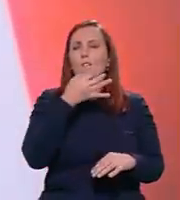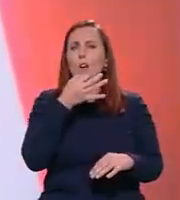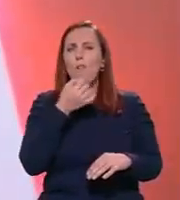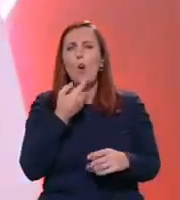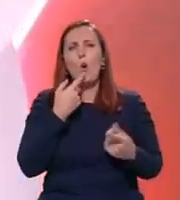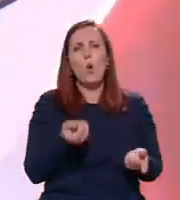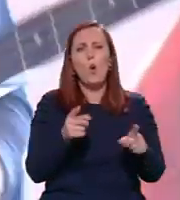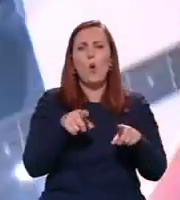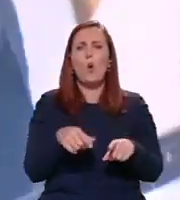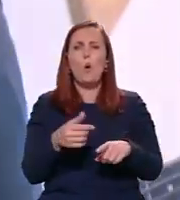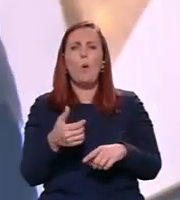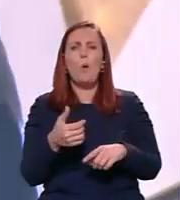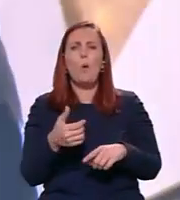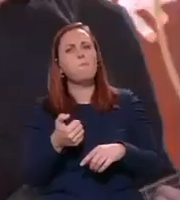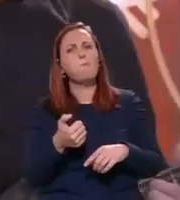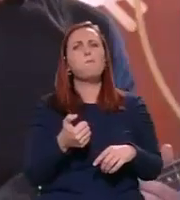quero mais falar